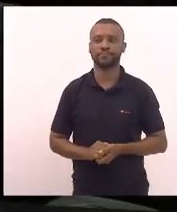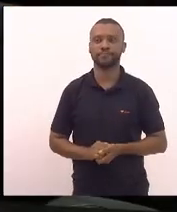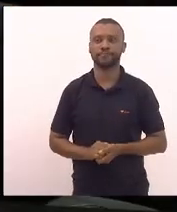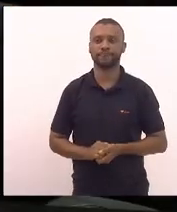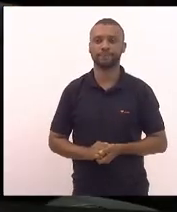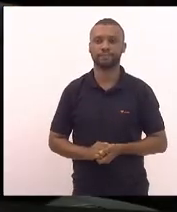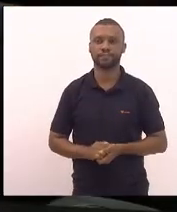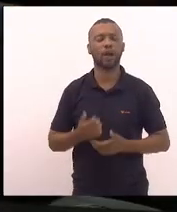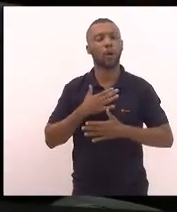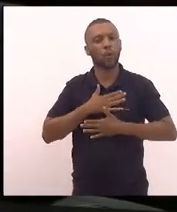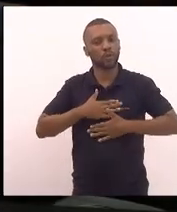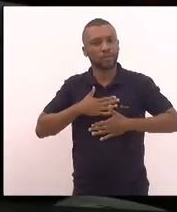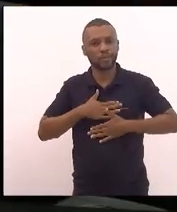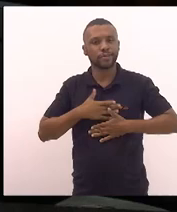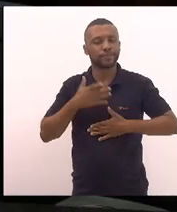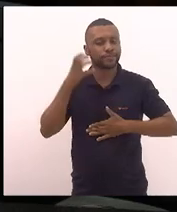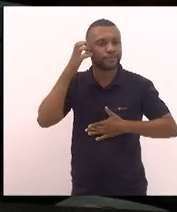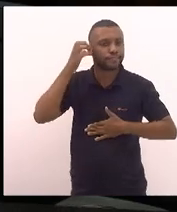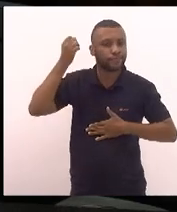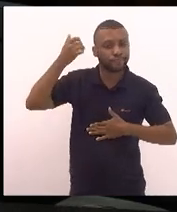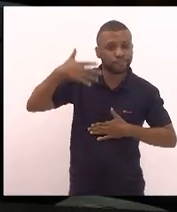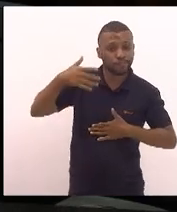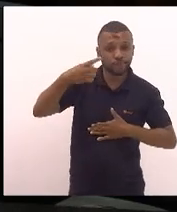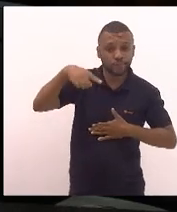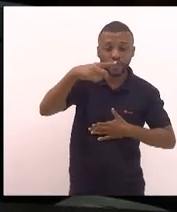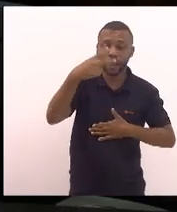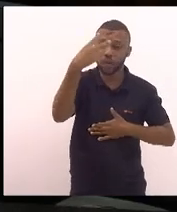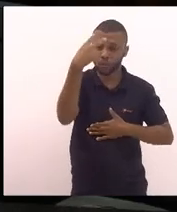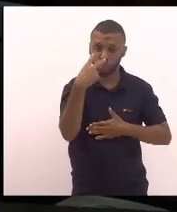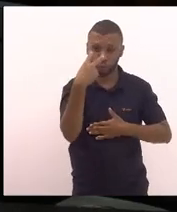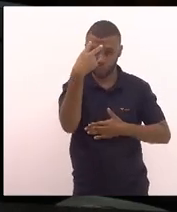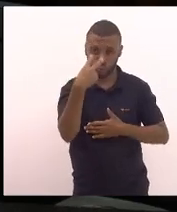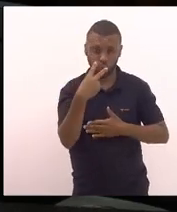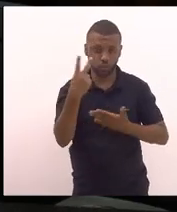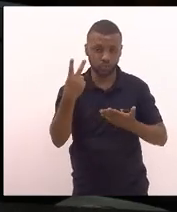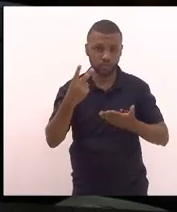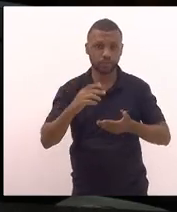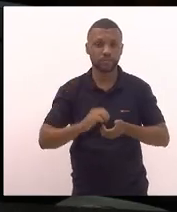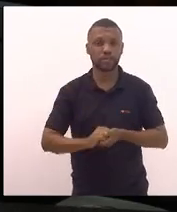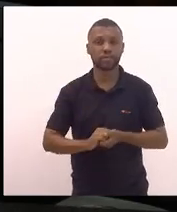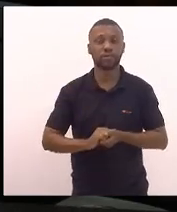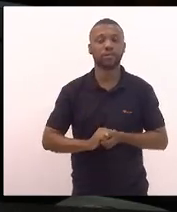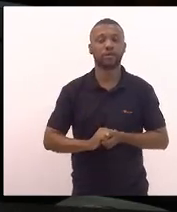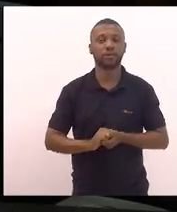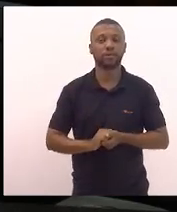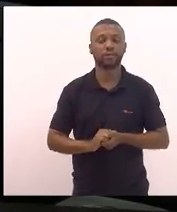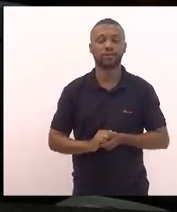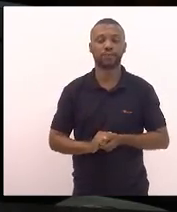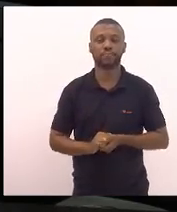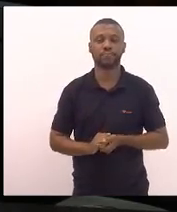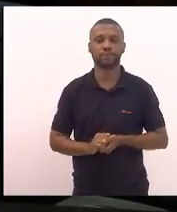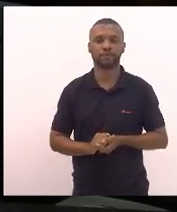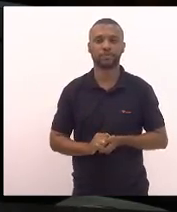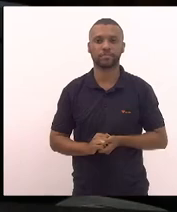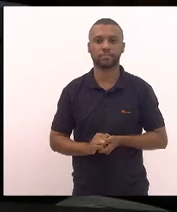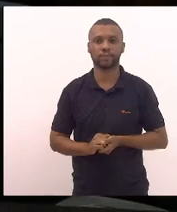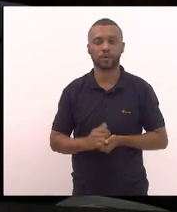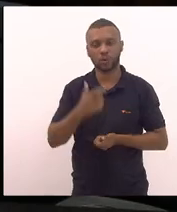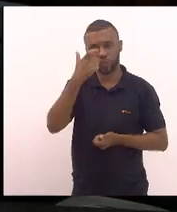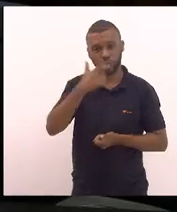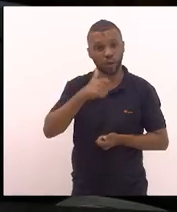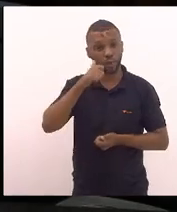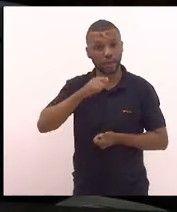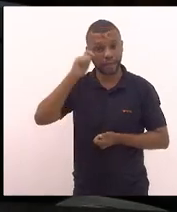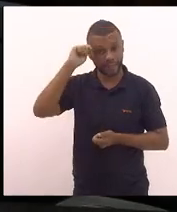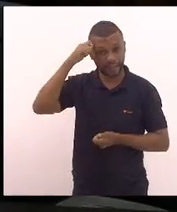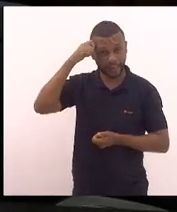Gostaria de me identificar para aqueles que não têm, que têm a deficiência visual. Eu sou uma mulher